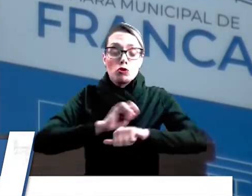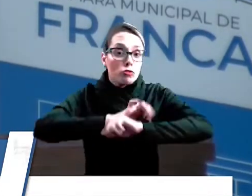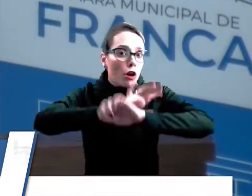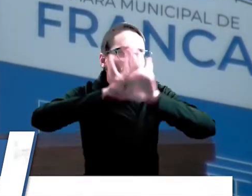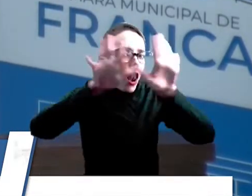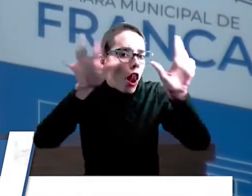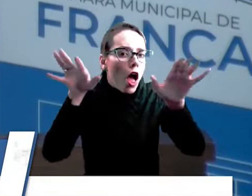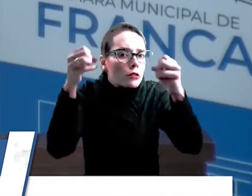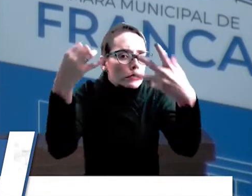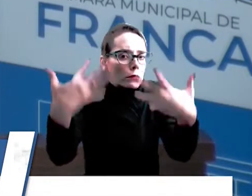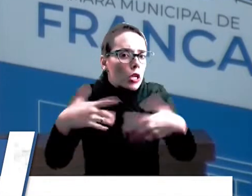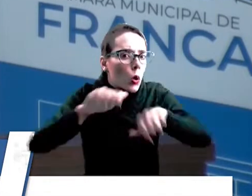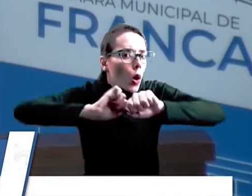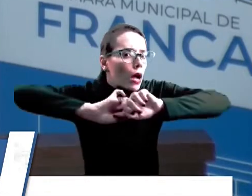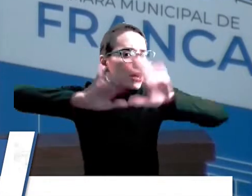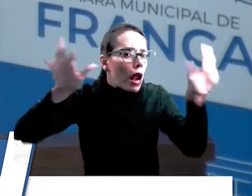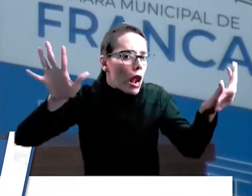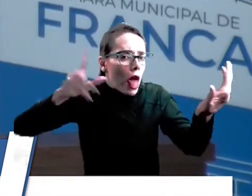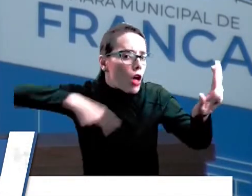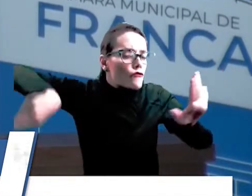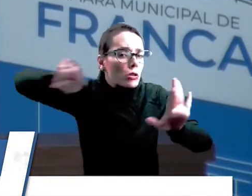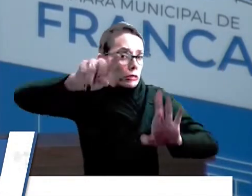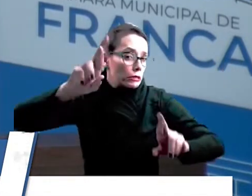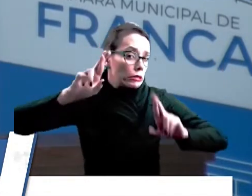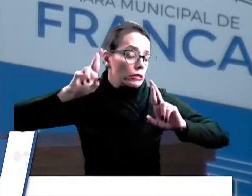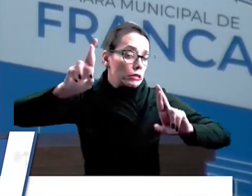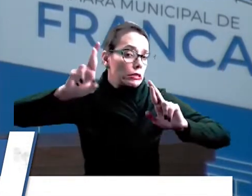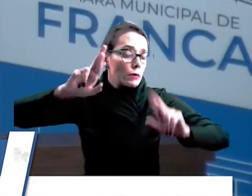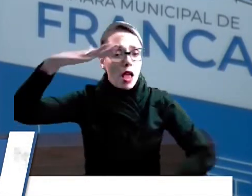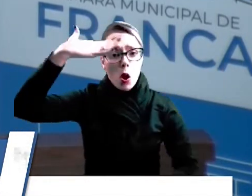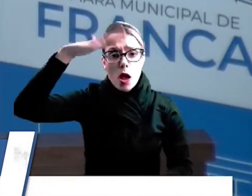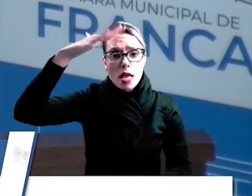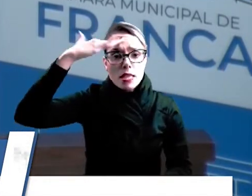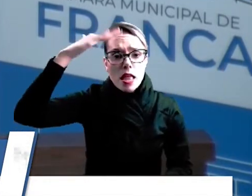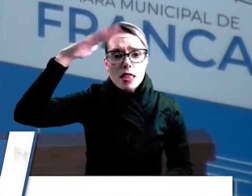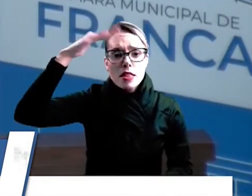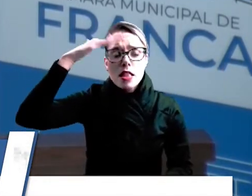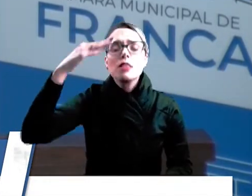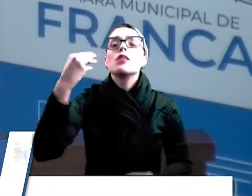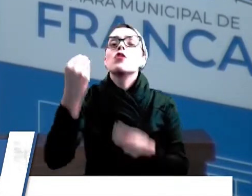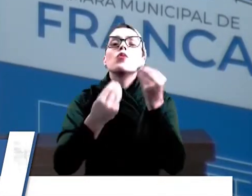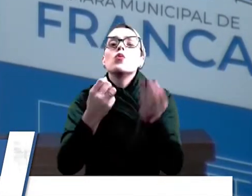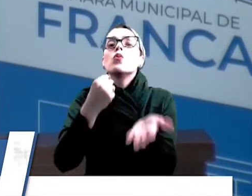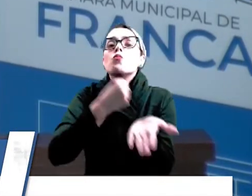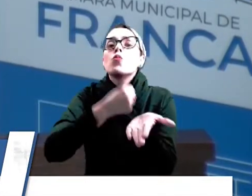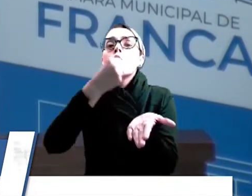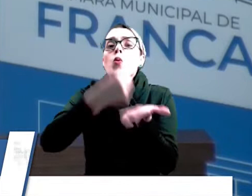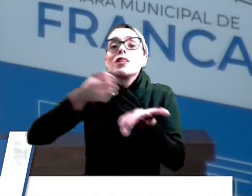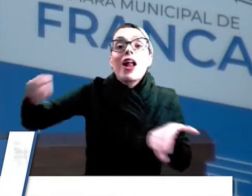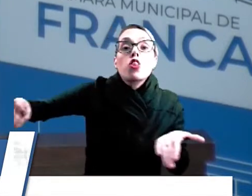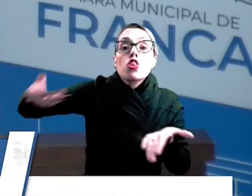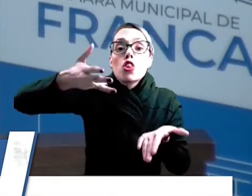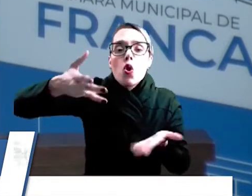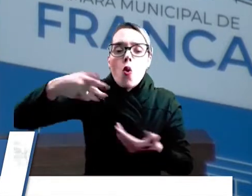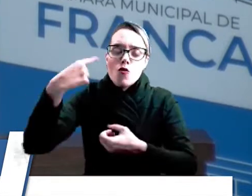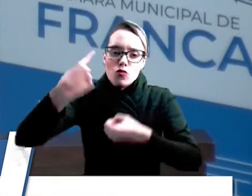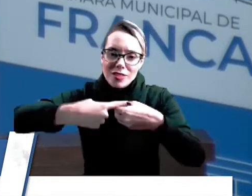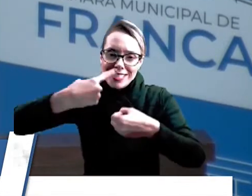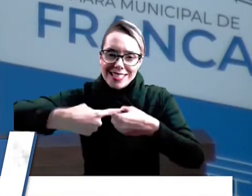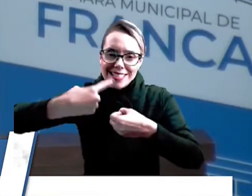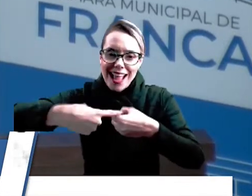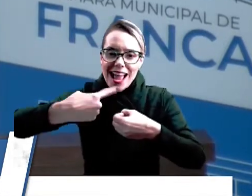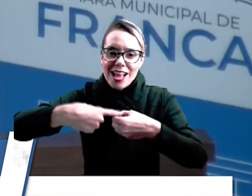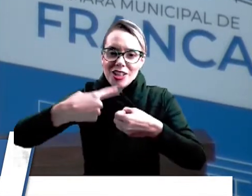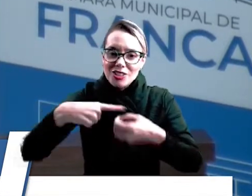a exposição aqui com relação ao novo contrato da nossa cidade. É um trabalho efetivo que nós